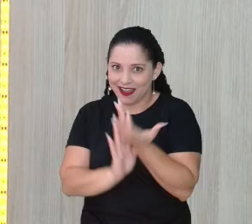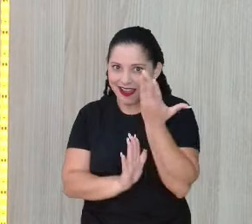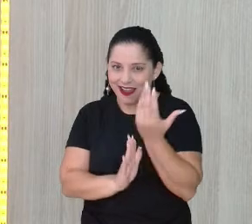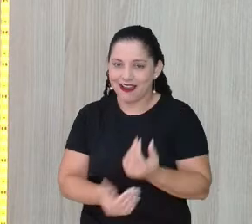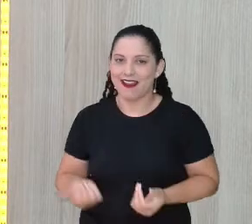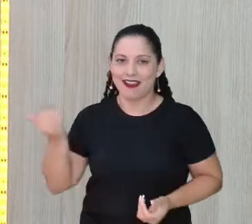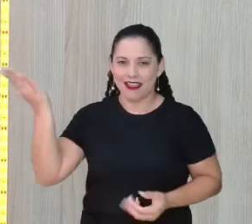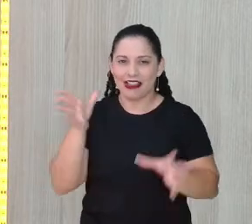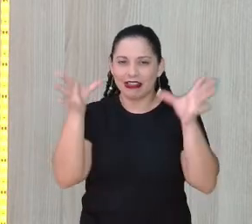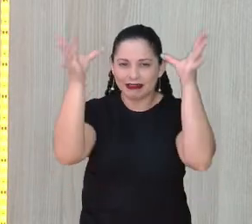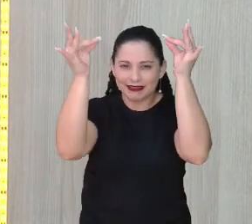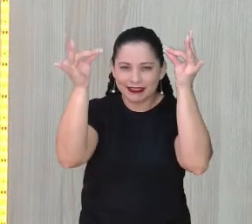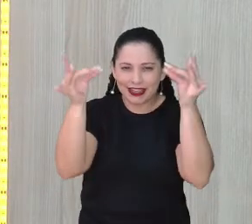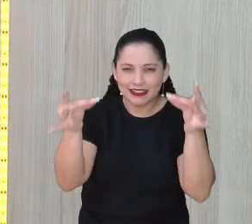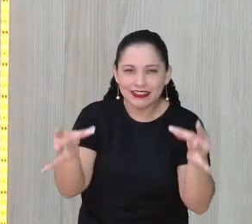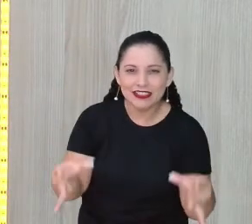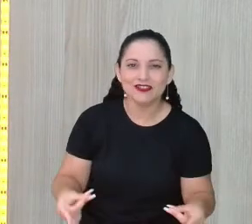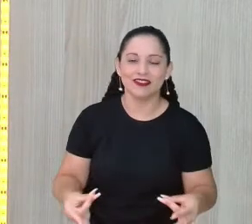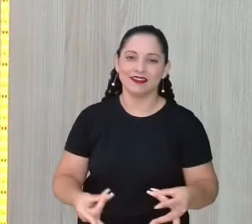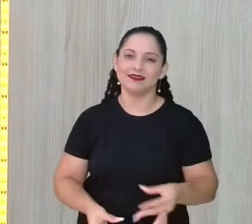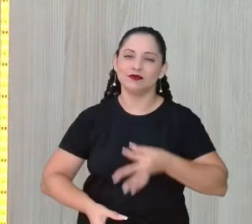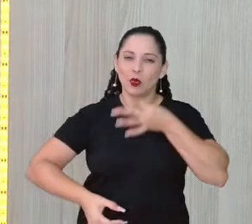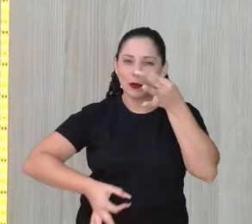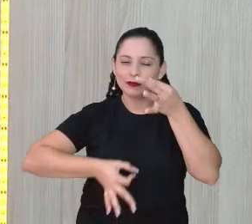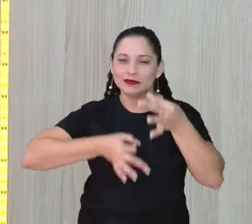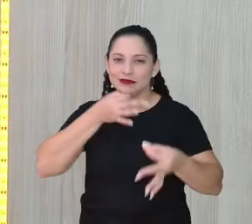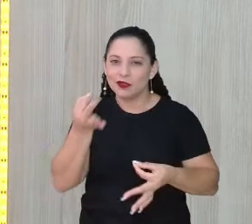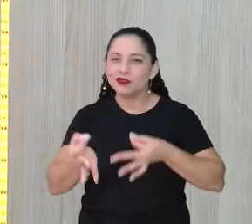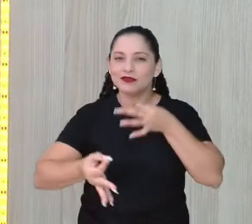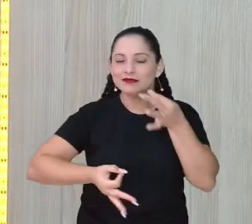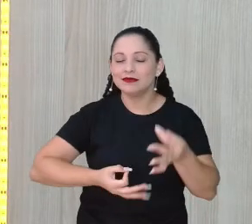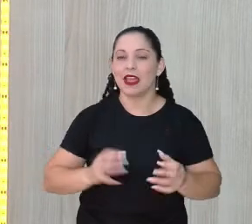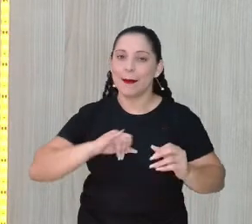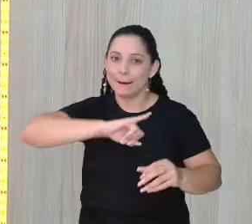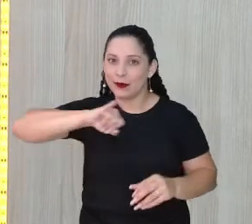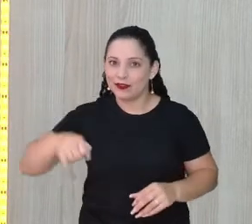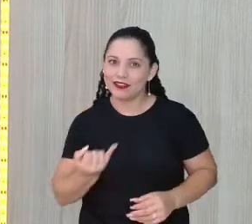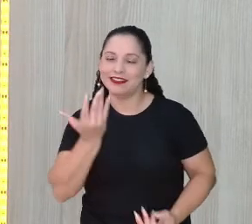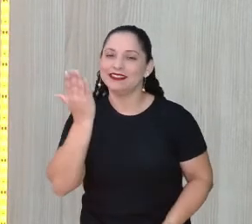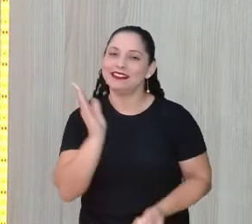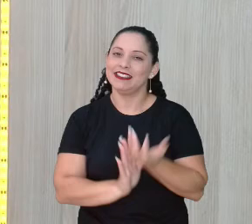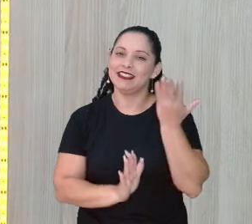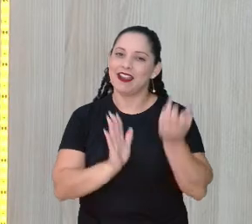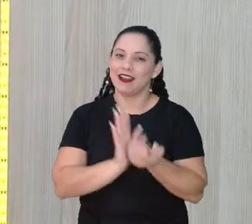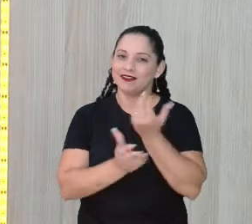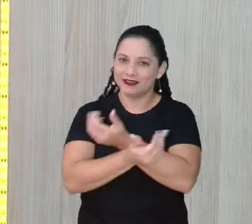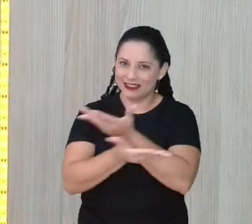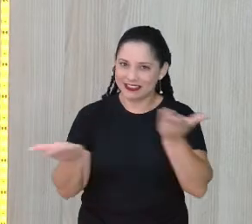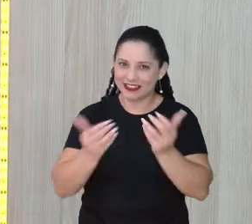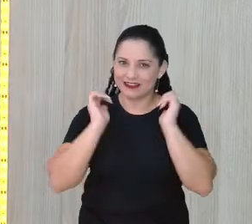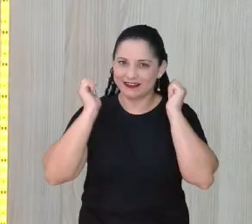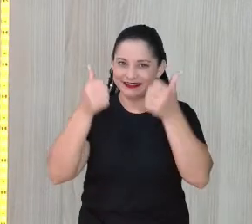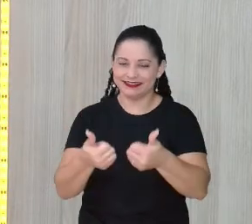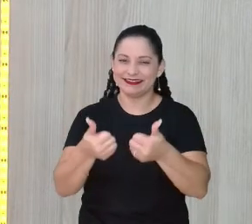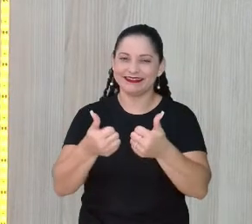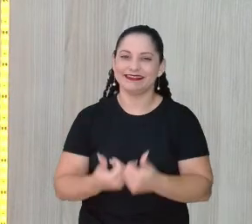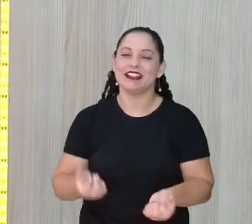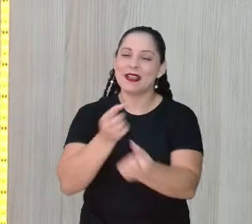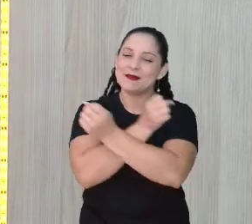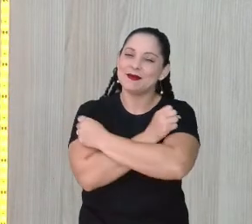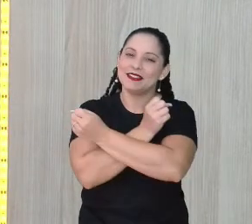assim bem detalhista, as dicas estão aí. Então aproveitem e construam um infográfico de vocês, tá bom? Então